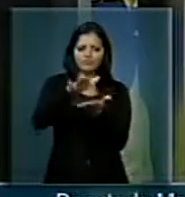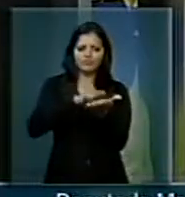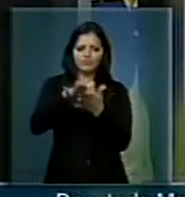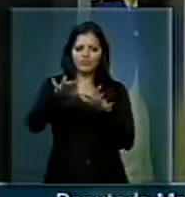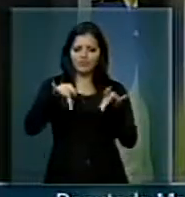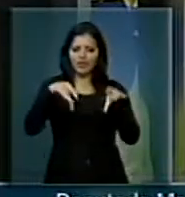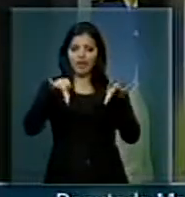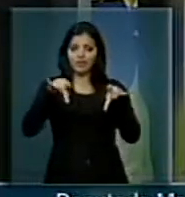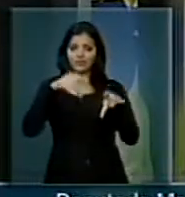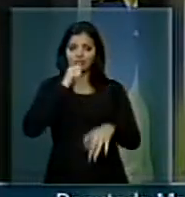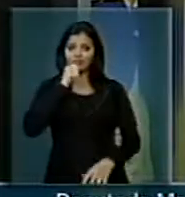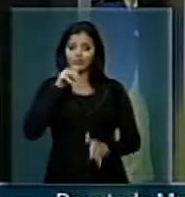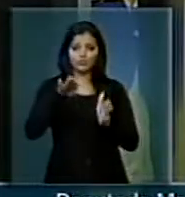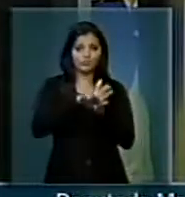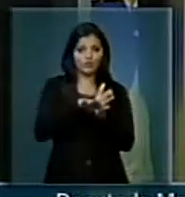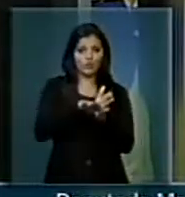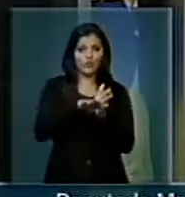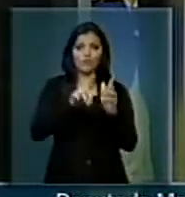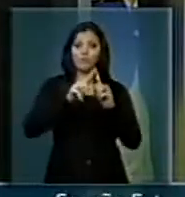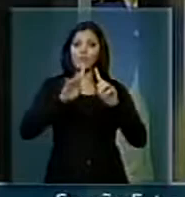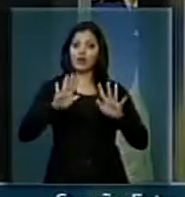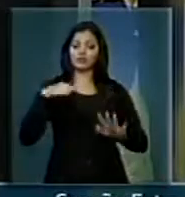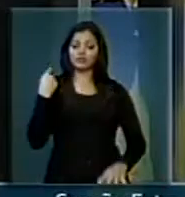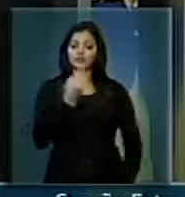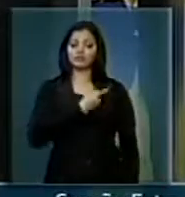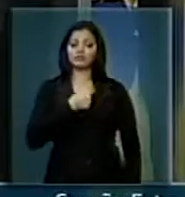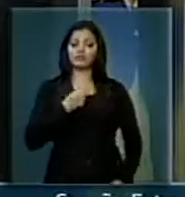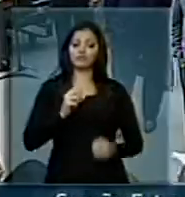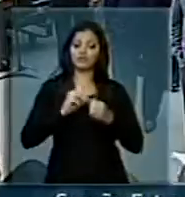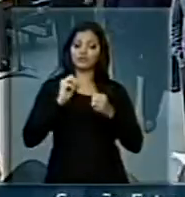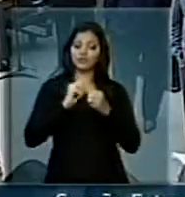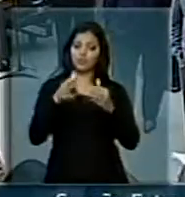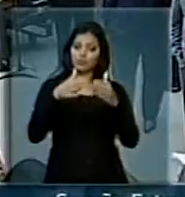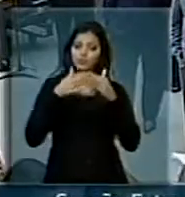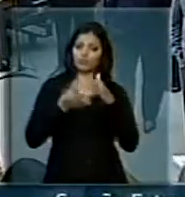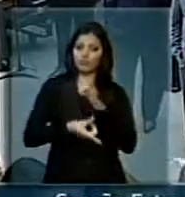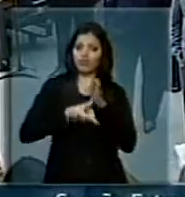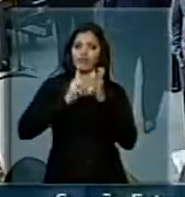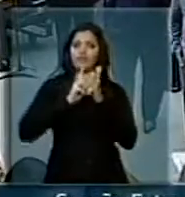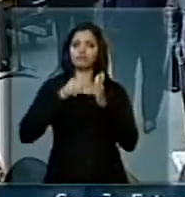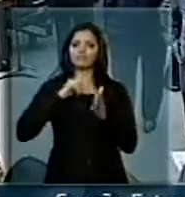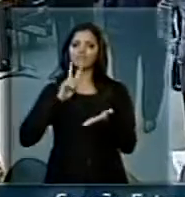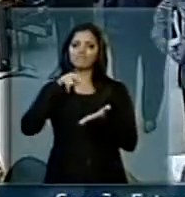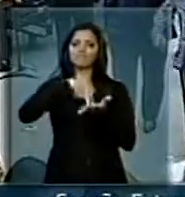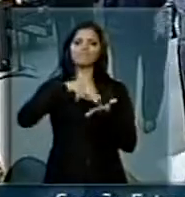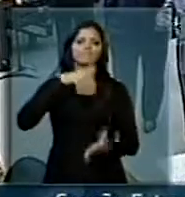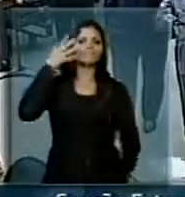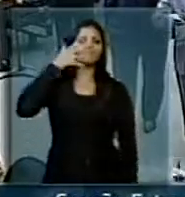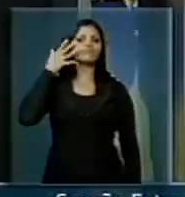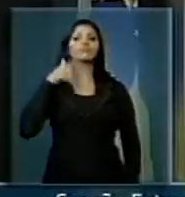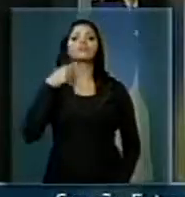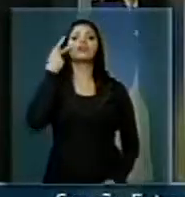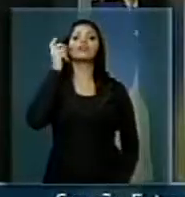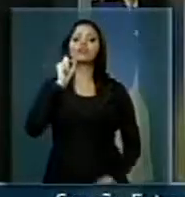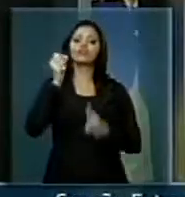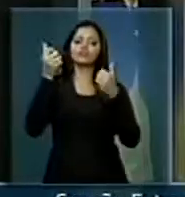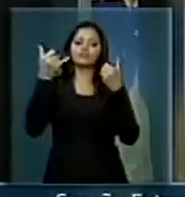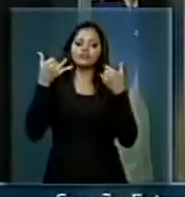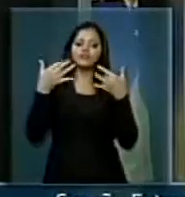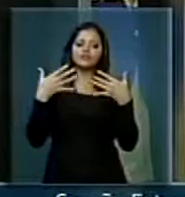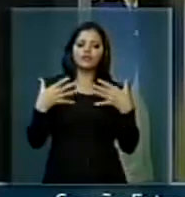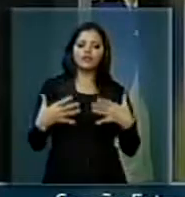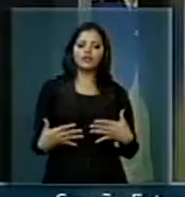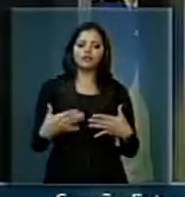relatório está chegando, mas nós promovemos e eu pedi para antecipar a minha vinda à tribuna para que possa justamente